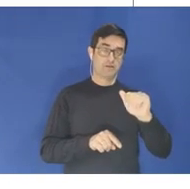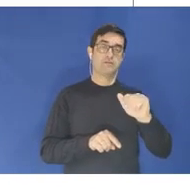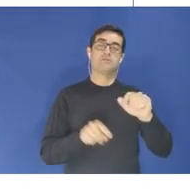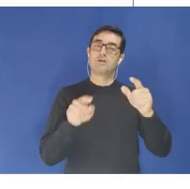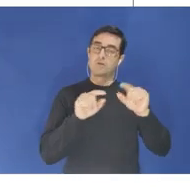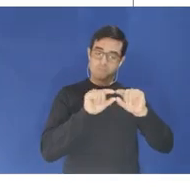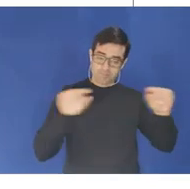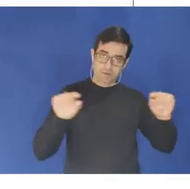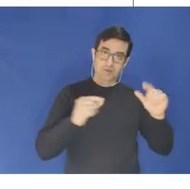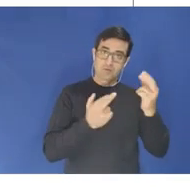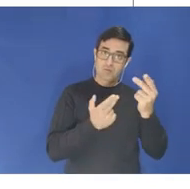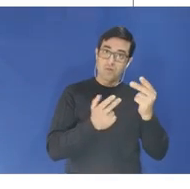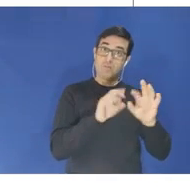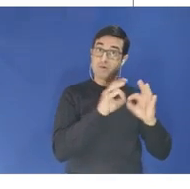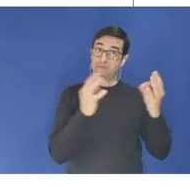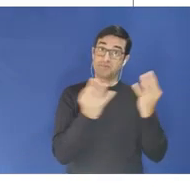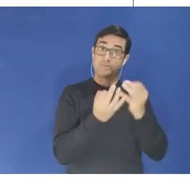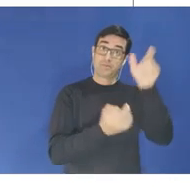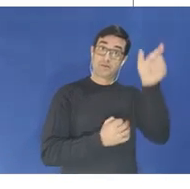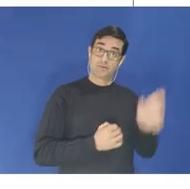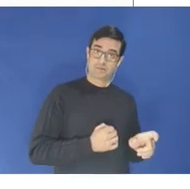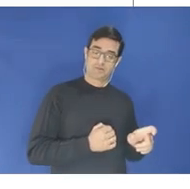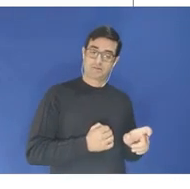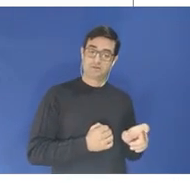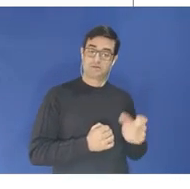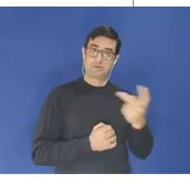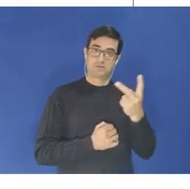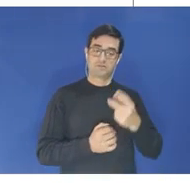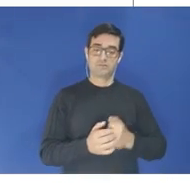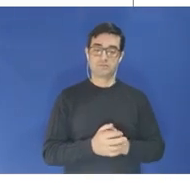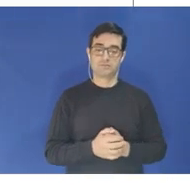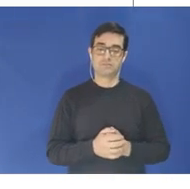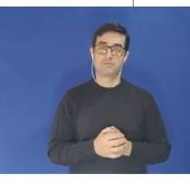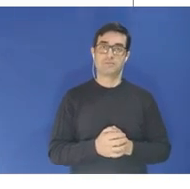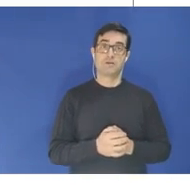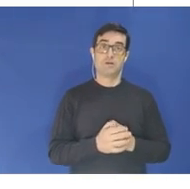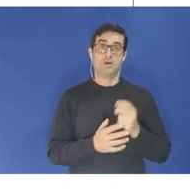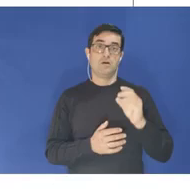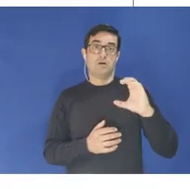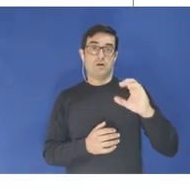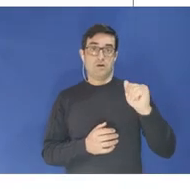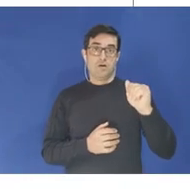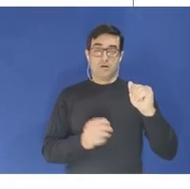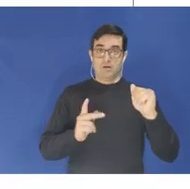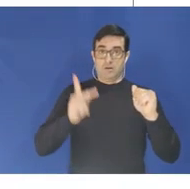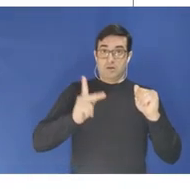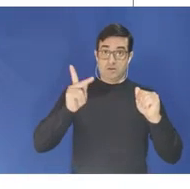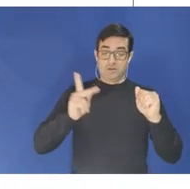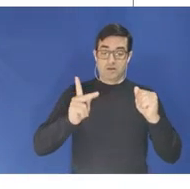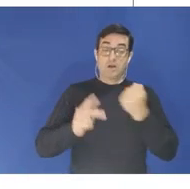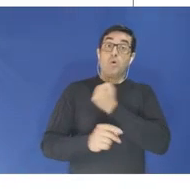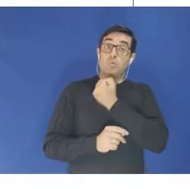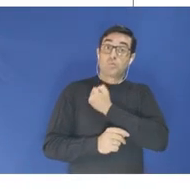segundo. Então, o que acontece? O potássio tem o mesmo número de níveis do que o